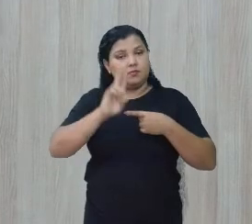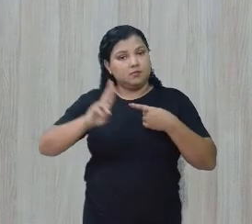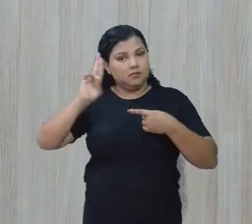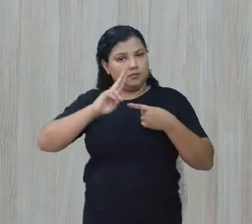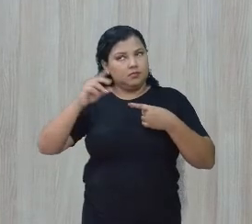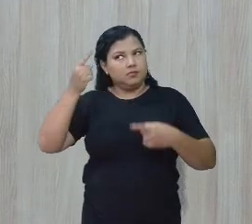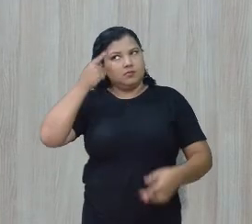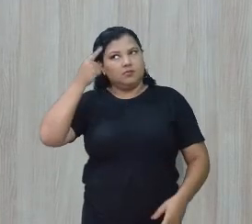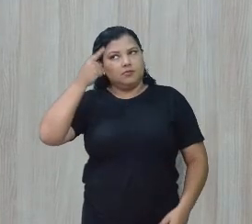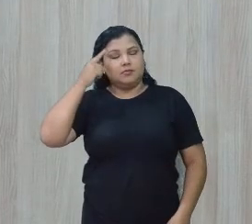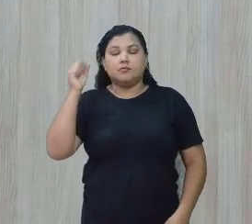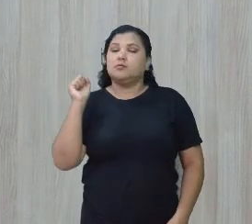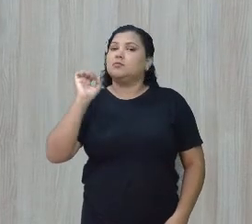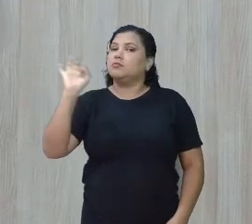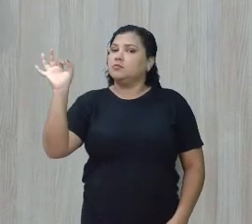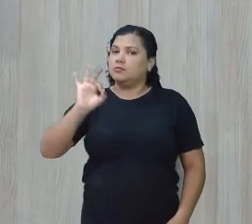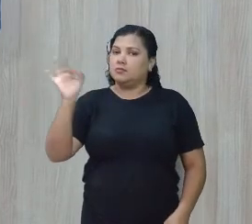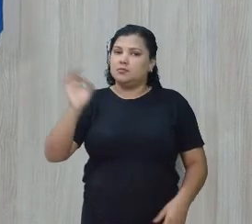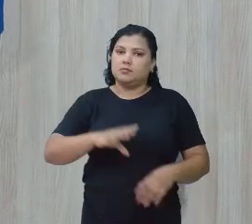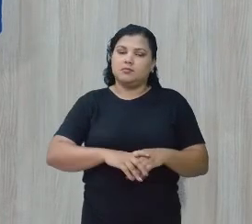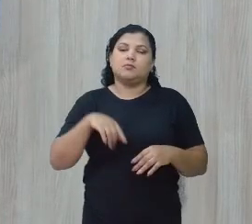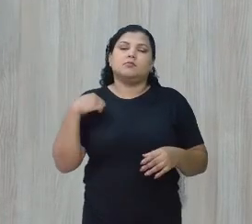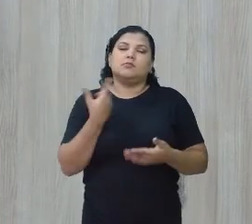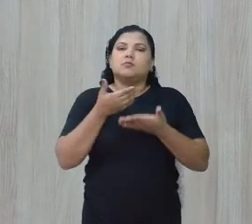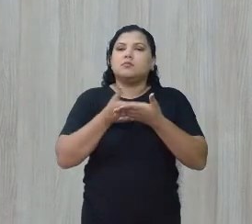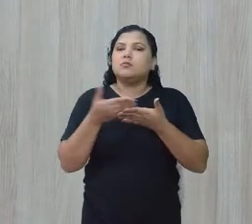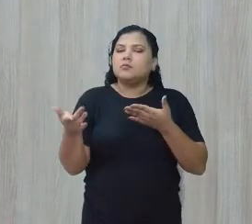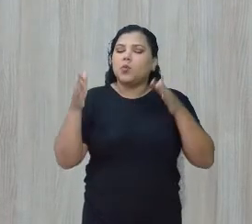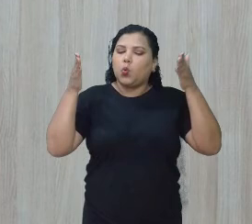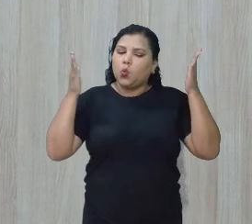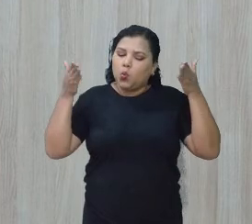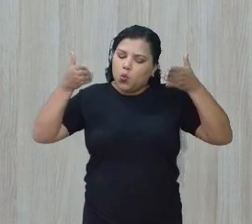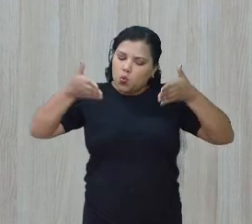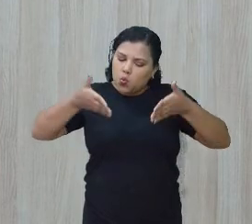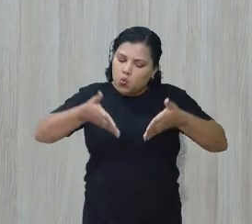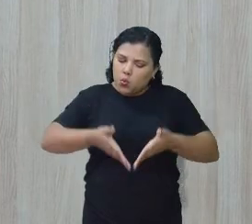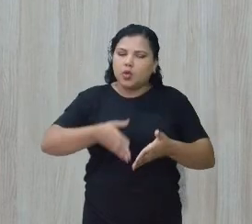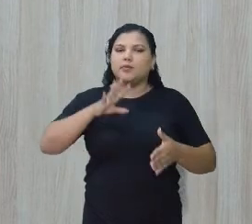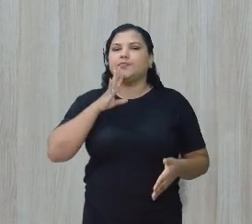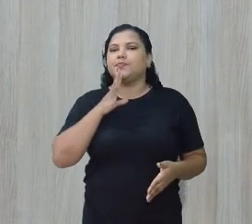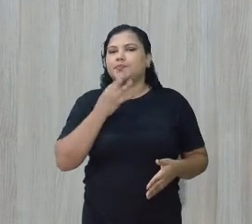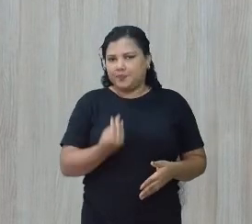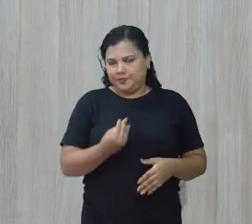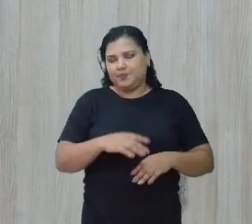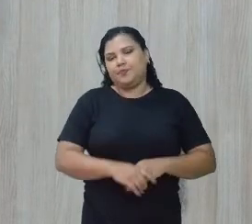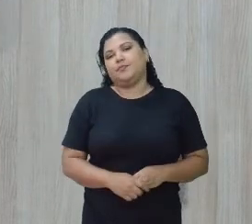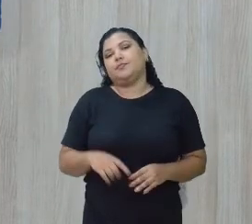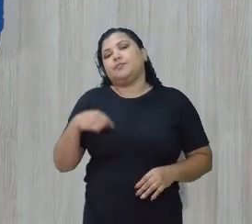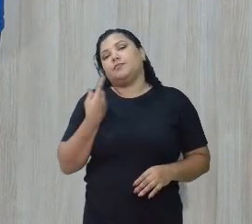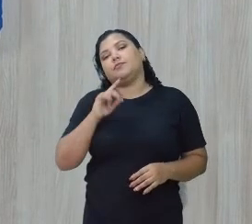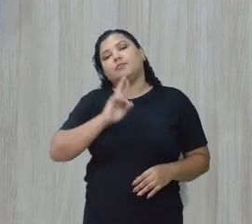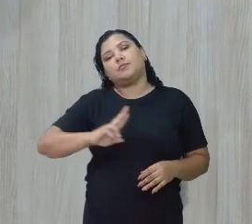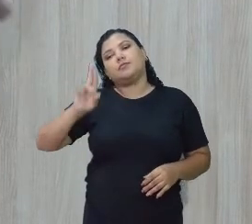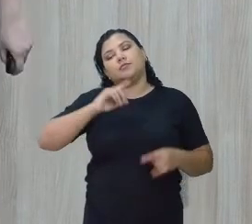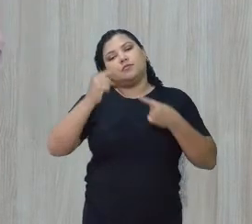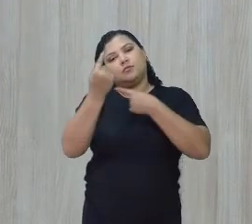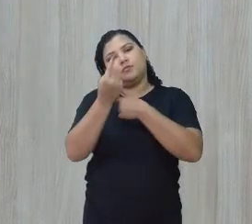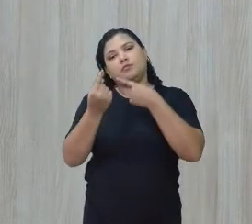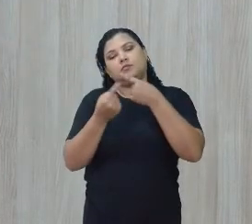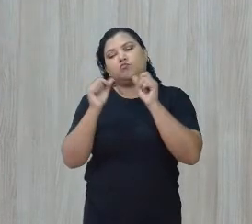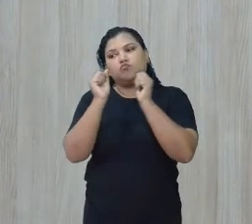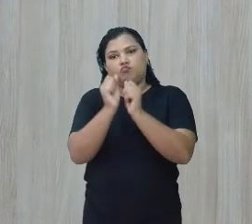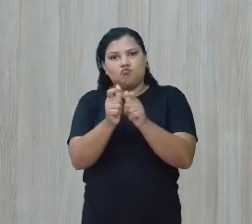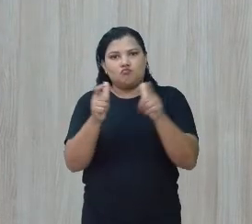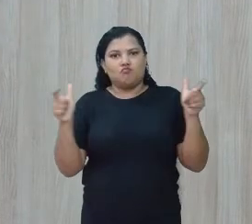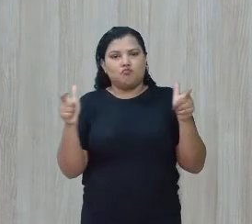a noção de porcentagem. Então, a gente começa a afunilar um pouquinho esse conhecimento, né? A gente utilizou a fração de maneira bem